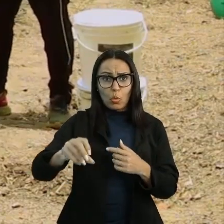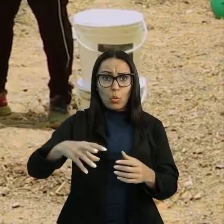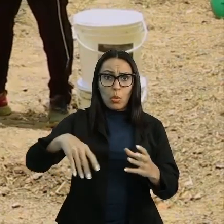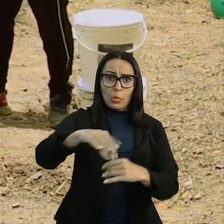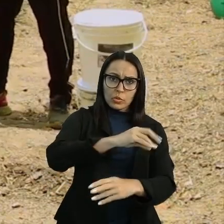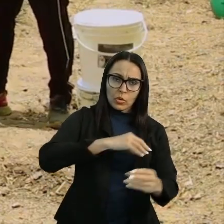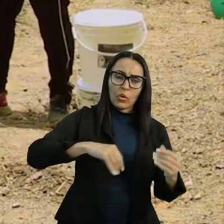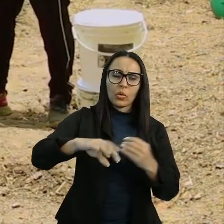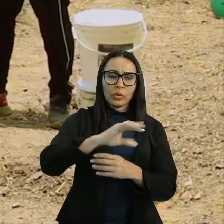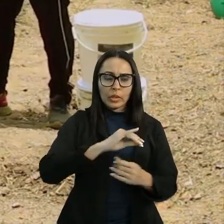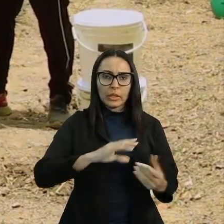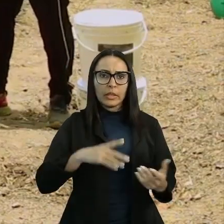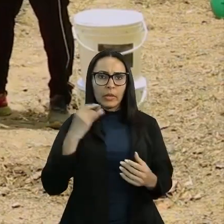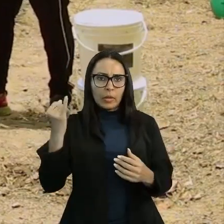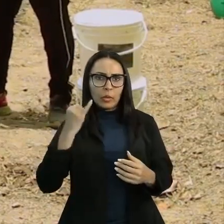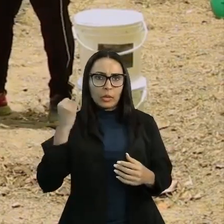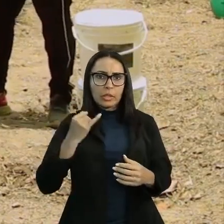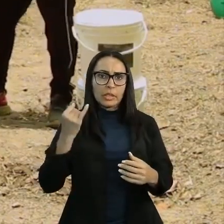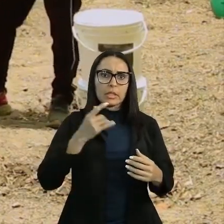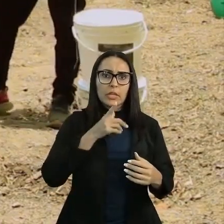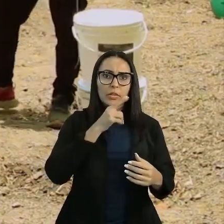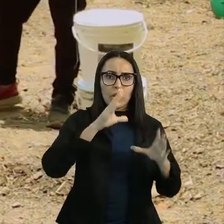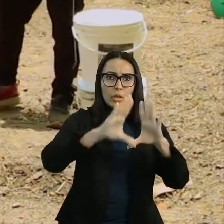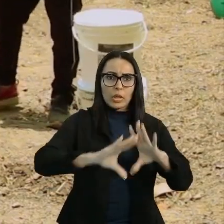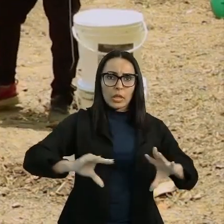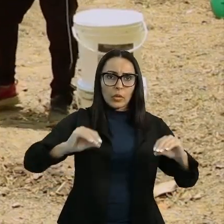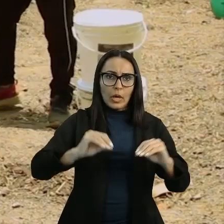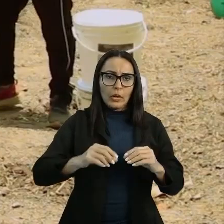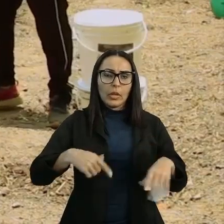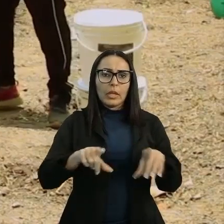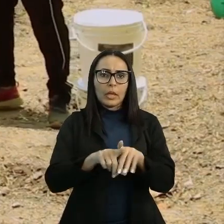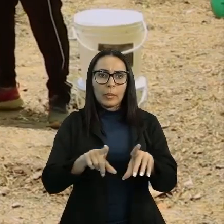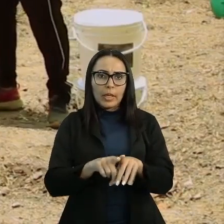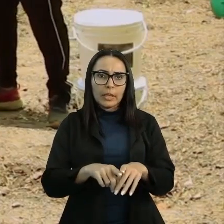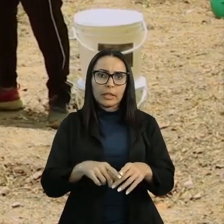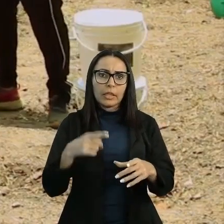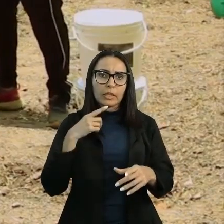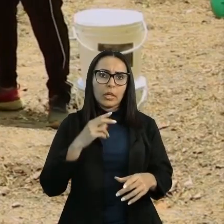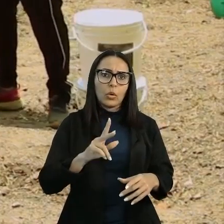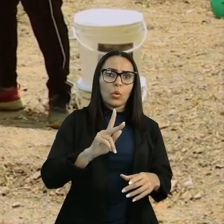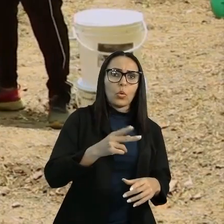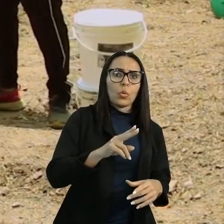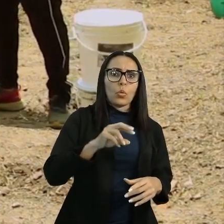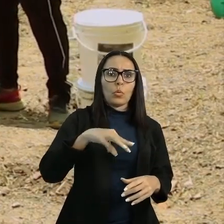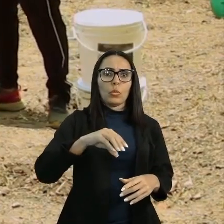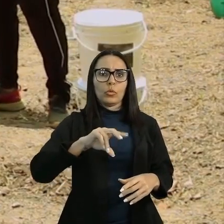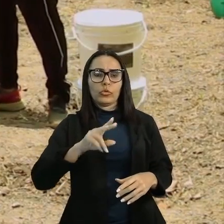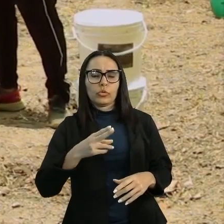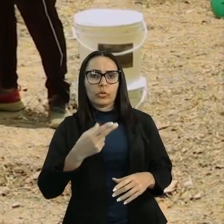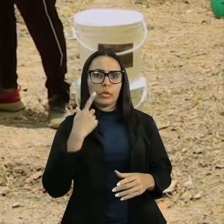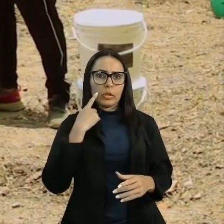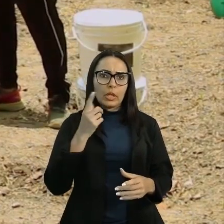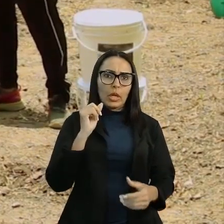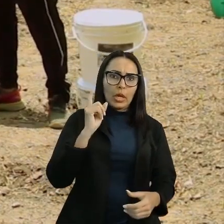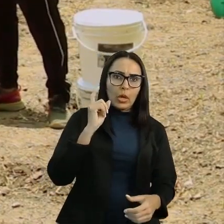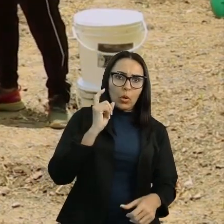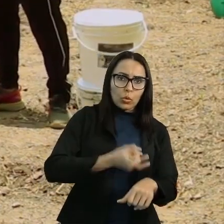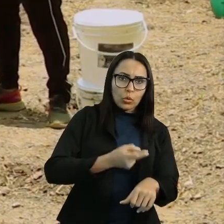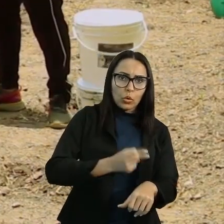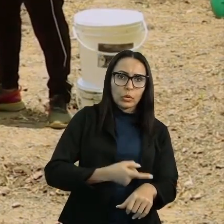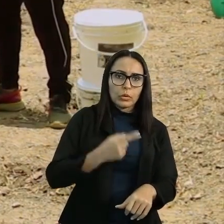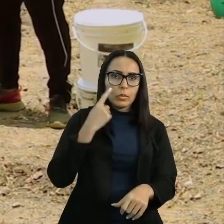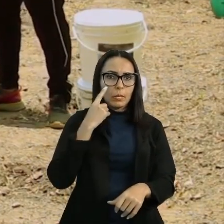mesmo procedimento. Você pode fazer a cada 100 litros, 1 litro d'água para a sua horta caseira. A cada 100 ml de churume, 1 litro